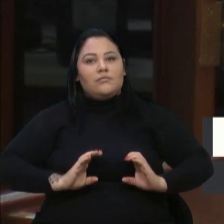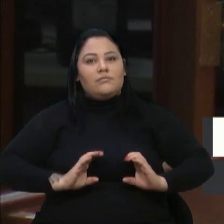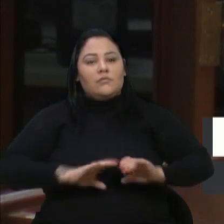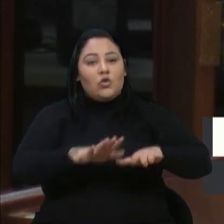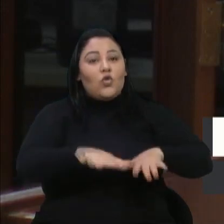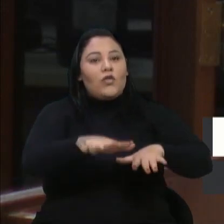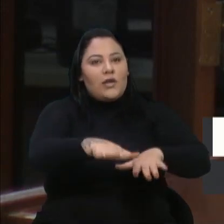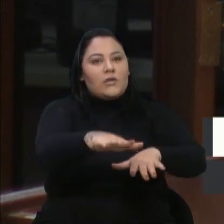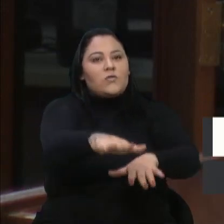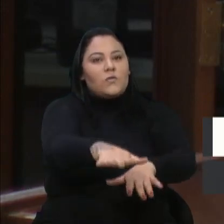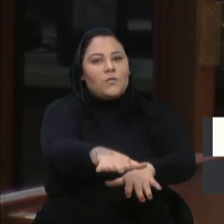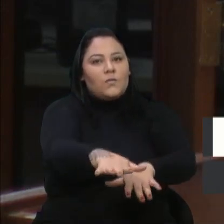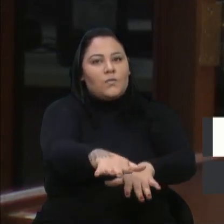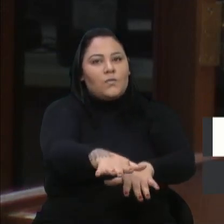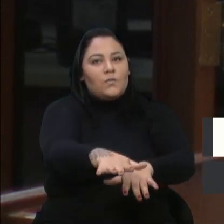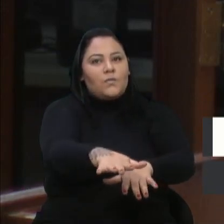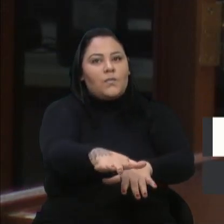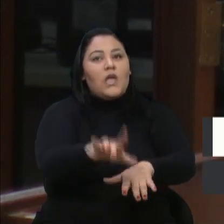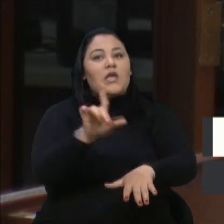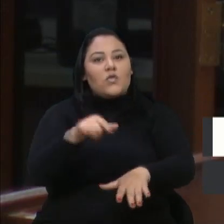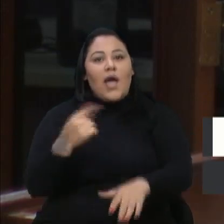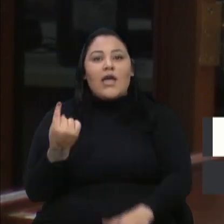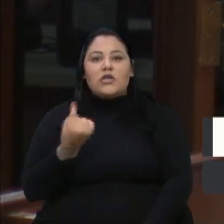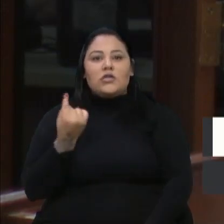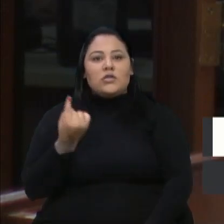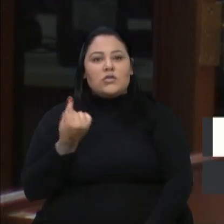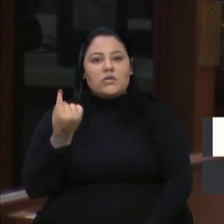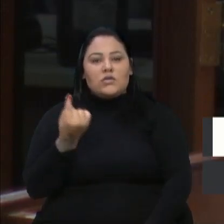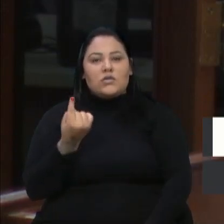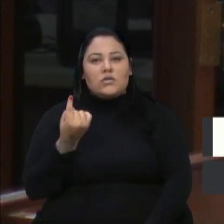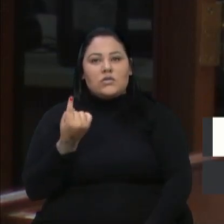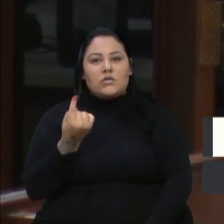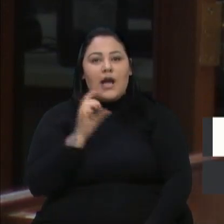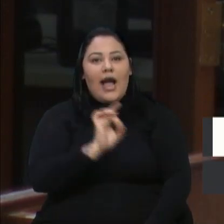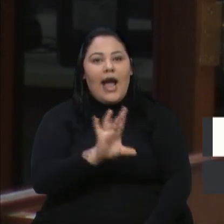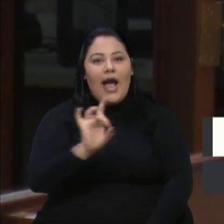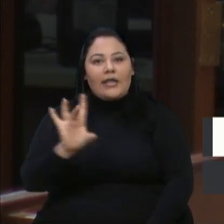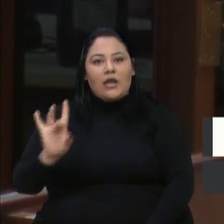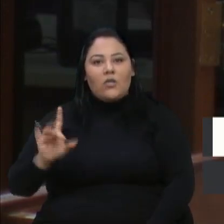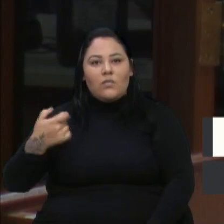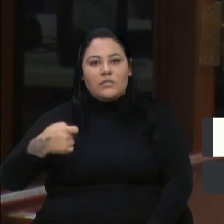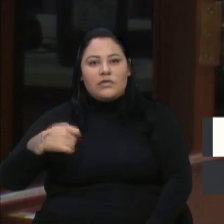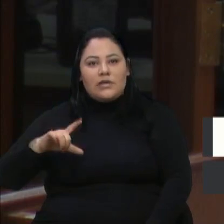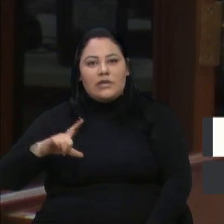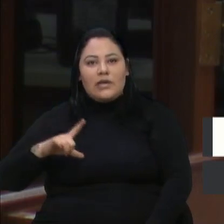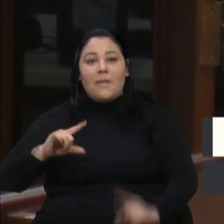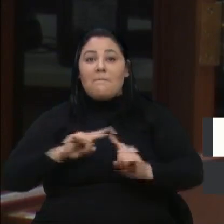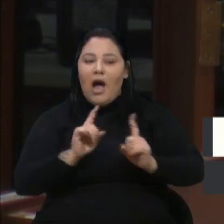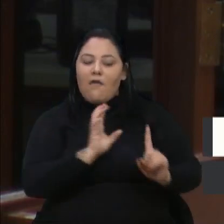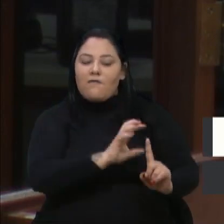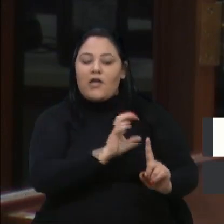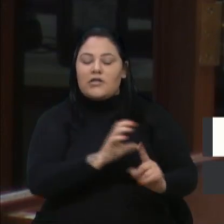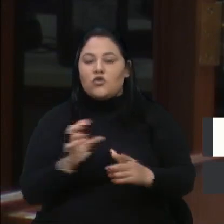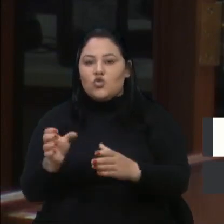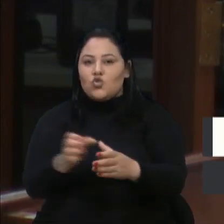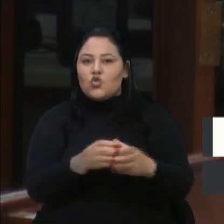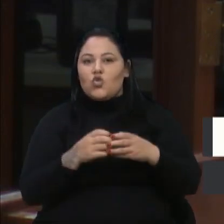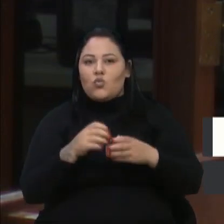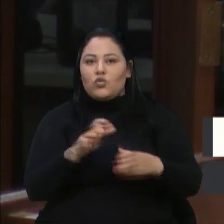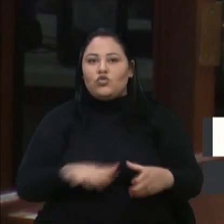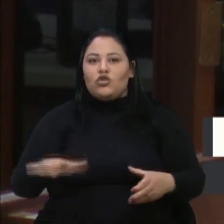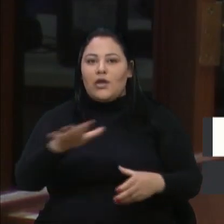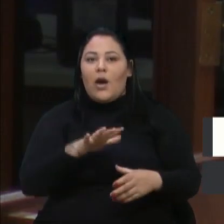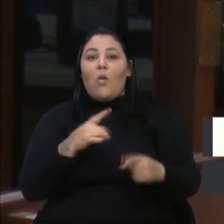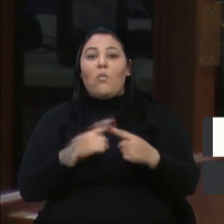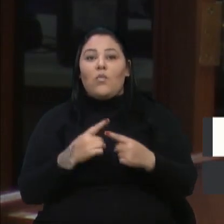é uma ação individual de cada um de nós, mas que tem um impacto na coletividade. Porque a partir do